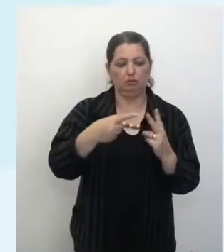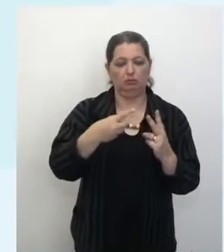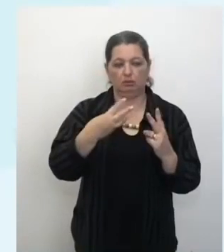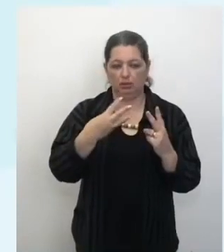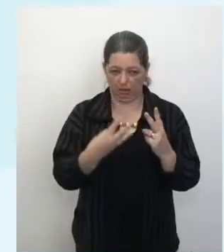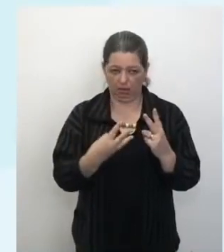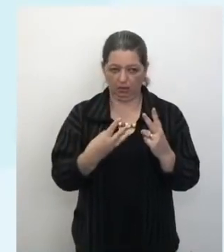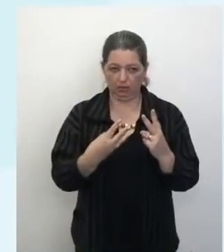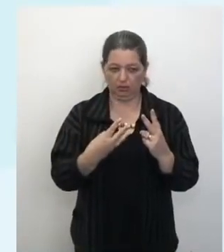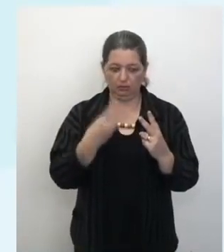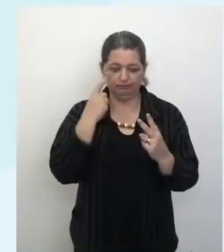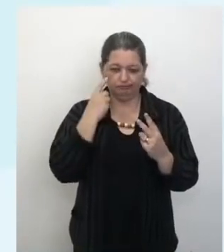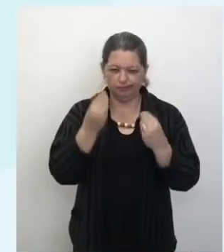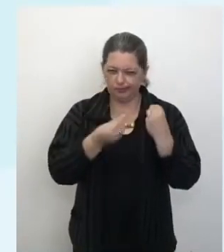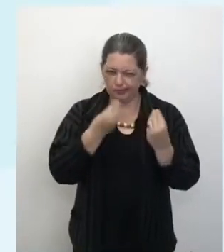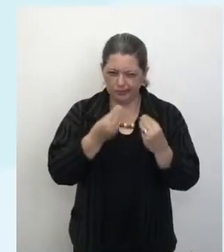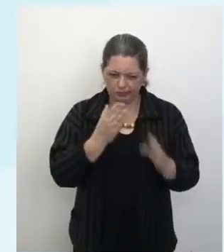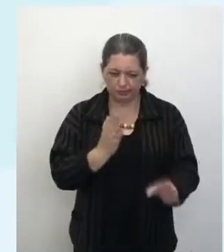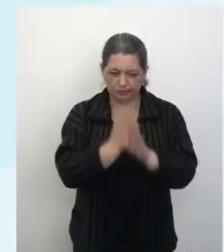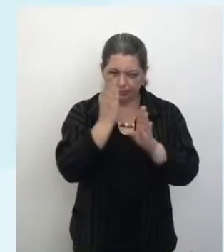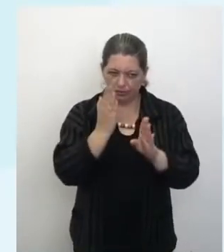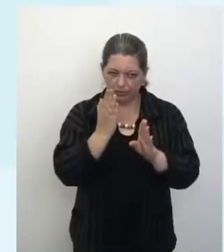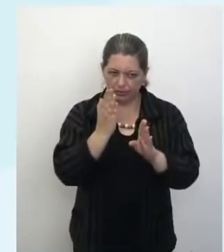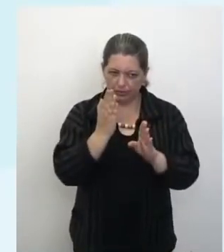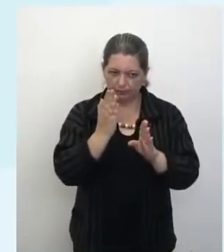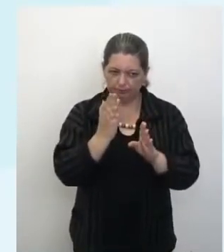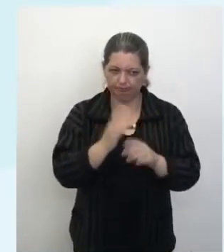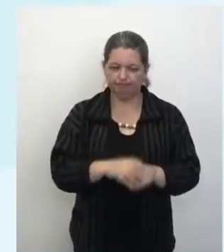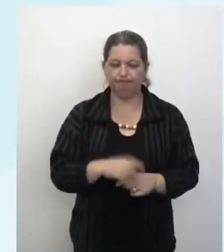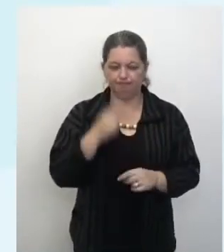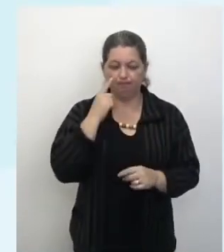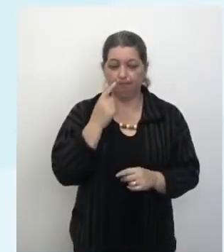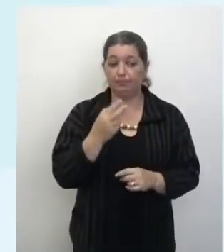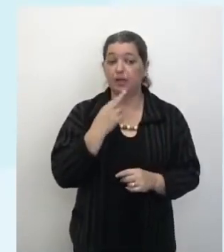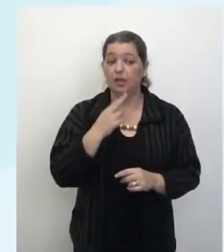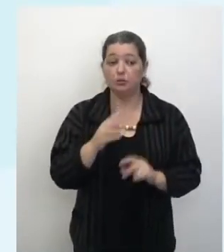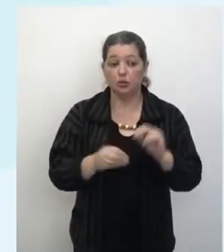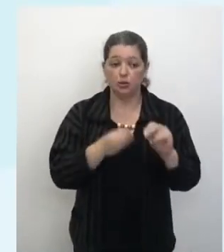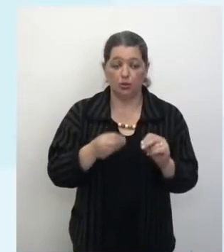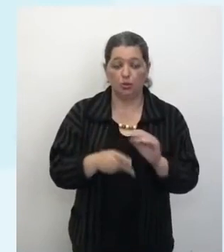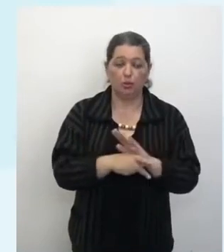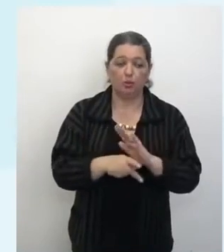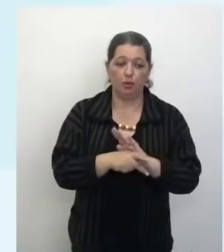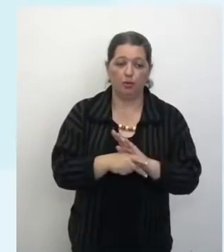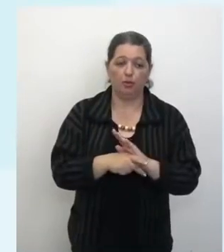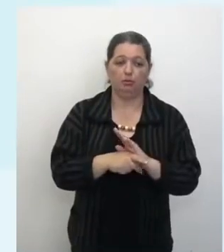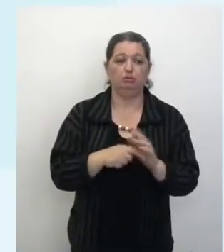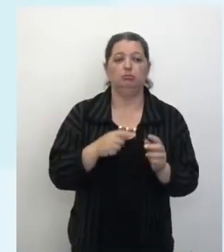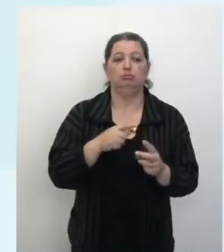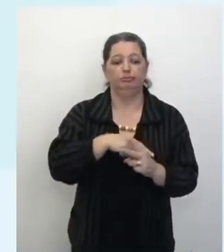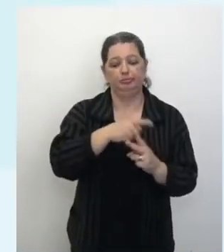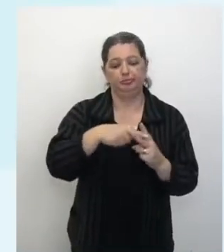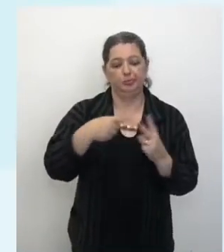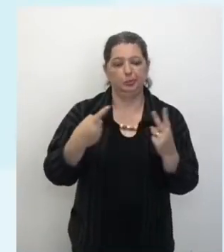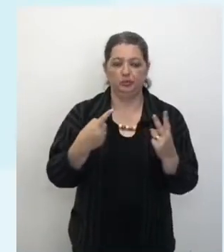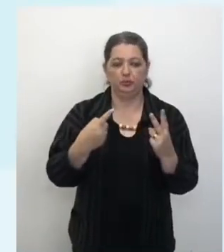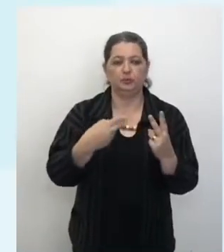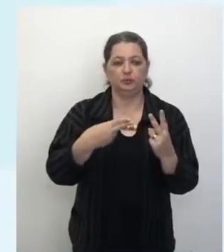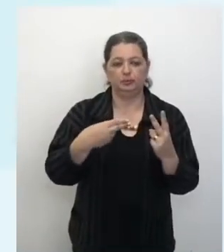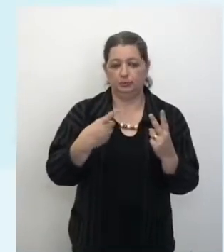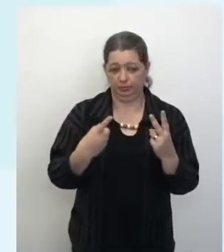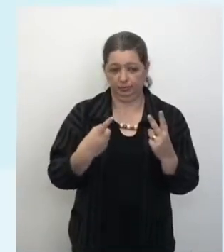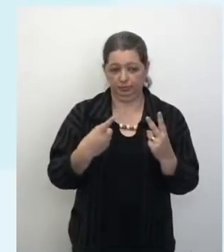de 4, sei lá, como eu vou localizar na reta? A resposta delas vai ser, como o raiz de 1 vale 1 e o raiz de 4 vale